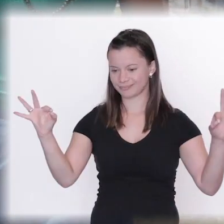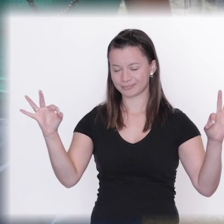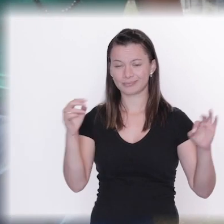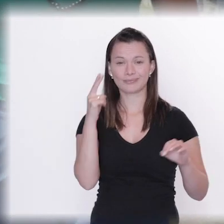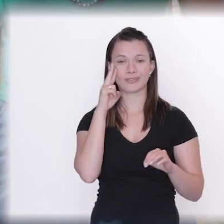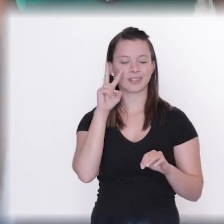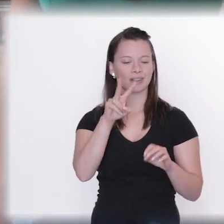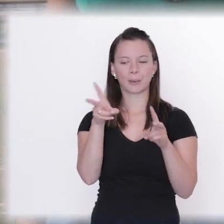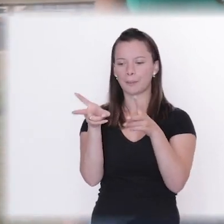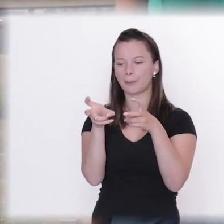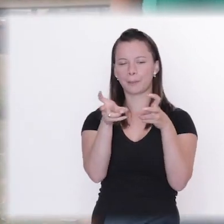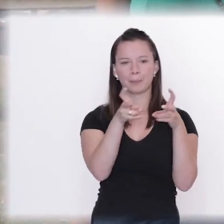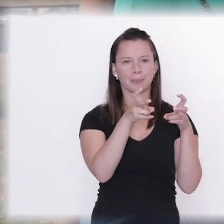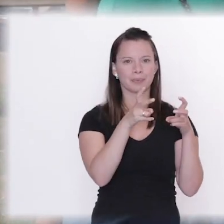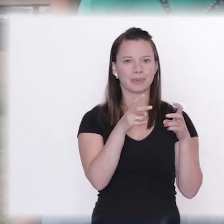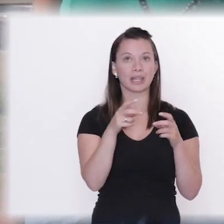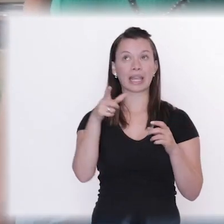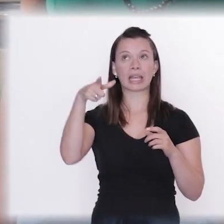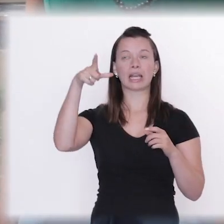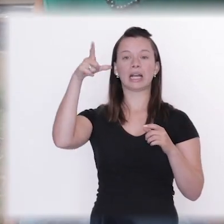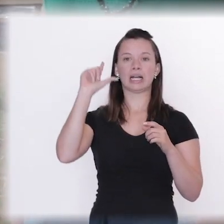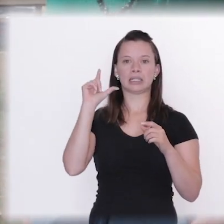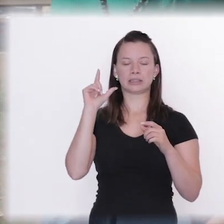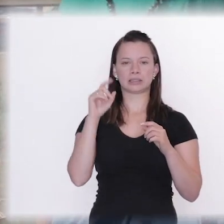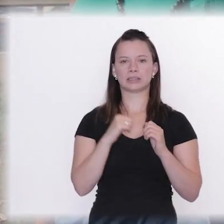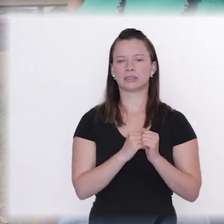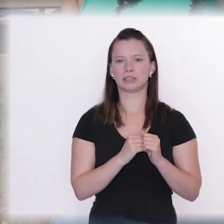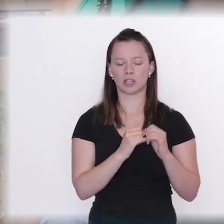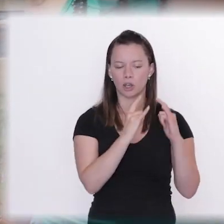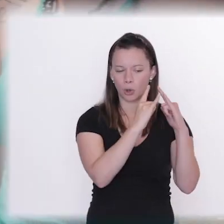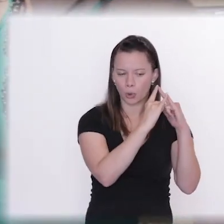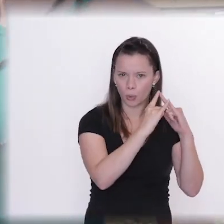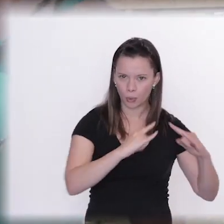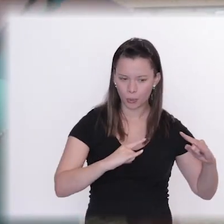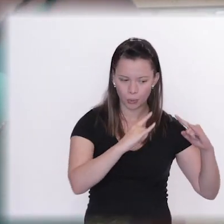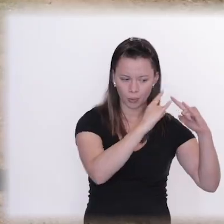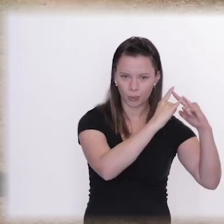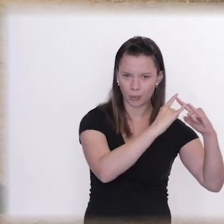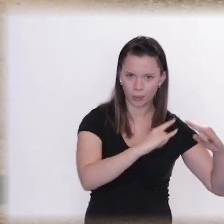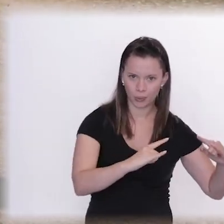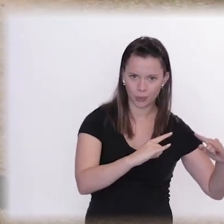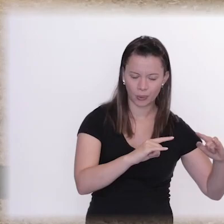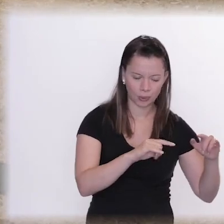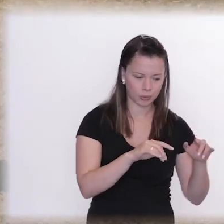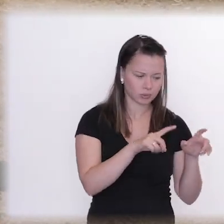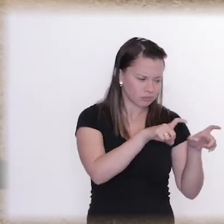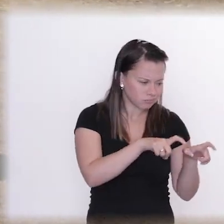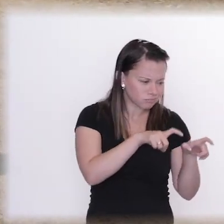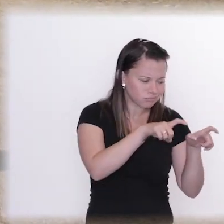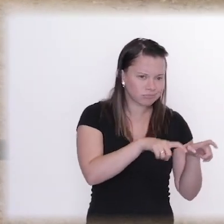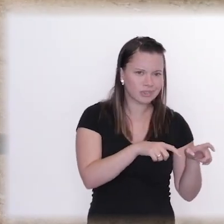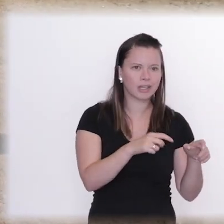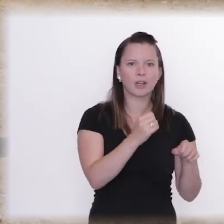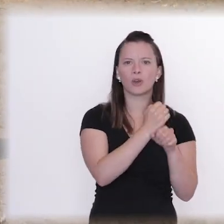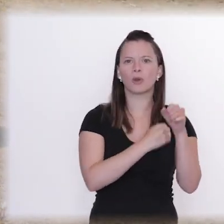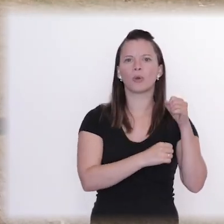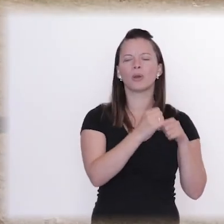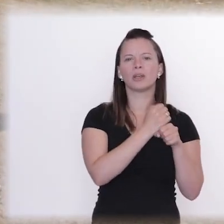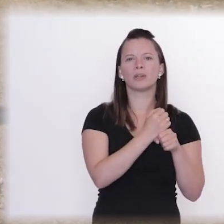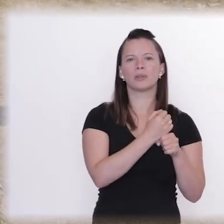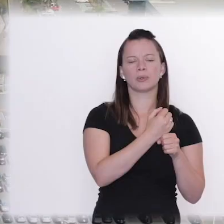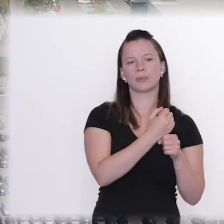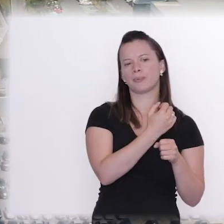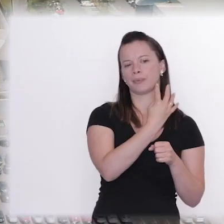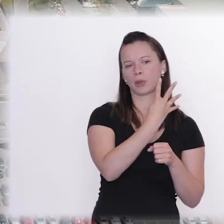você percebe que eram loteamentos clandestinos ocupados na década de 40 e 50, você olha essa paisagem aqui, você não vai falar